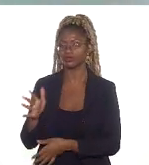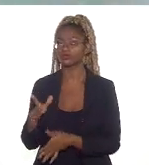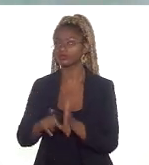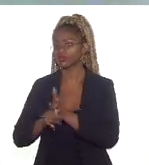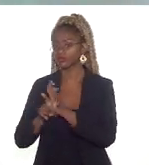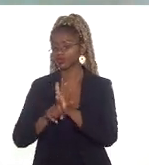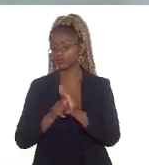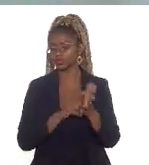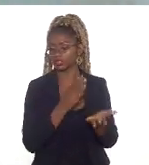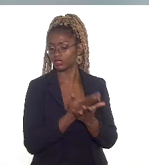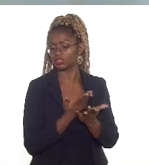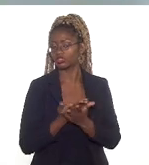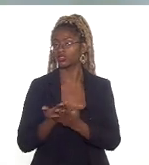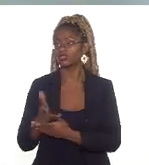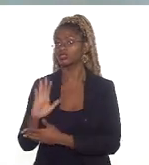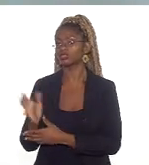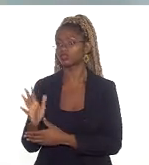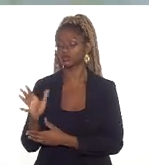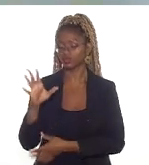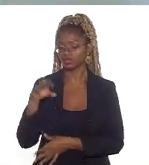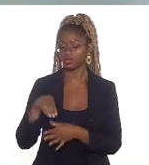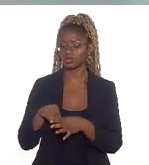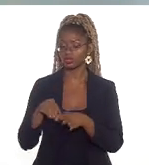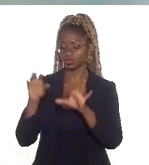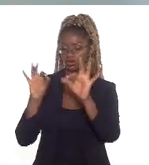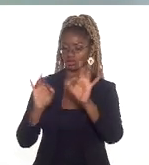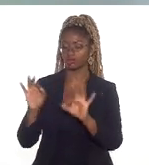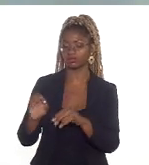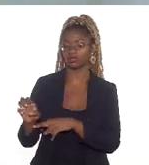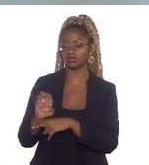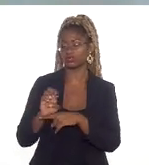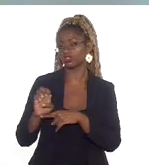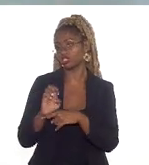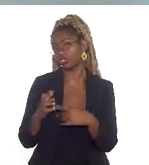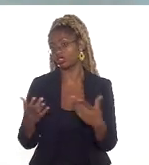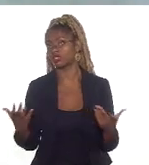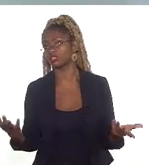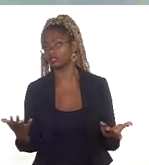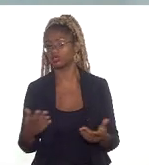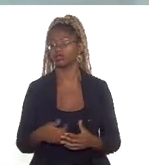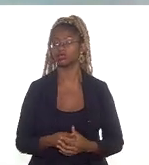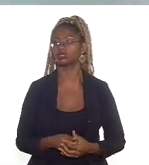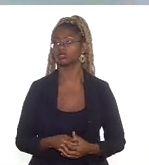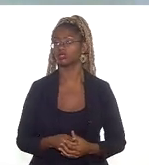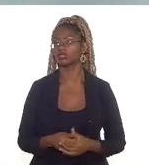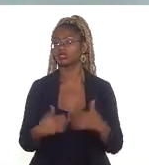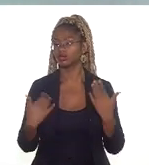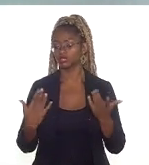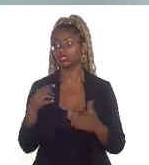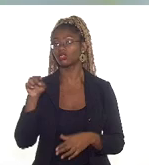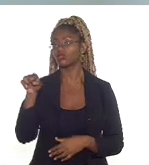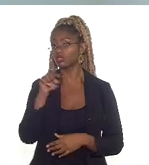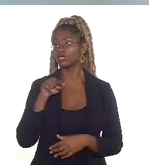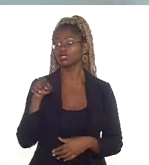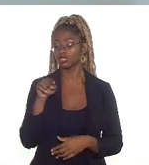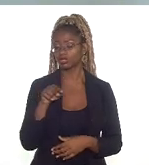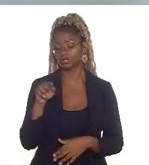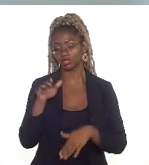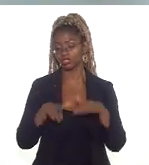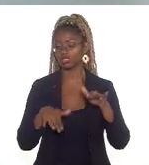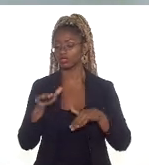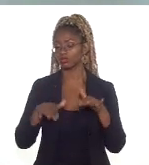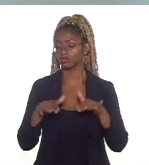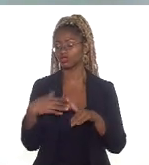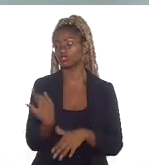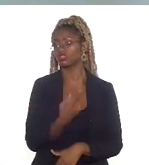né, e dentro de um plano de Estado. Né. Então, isso não ficaria, talvez, assim, a